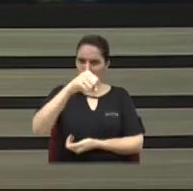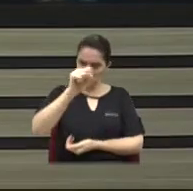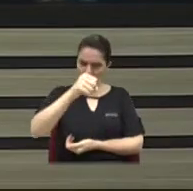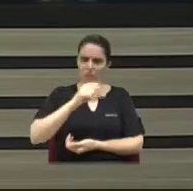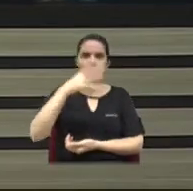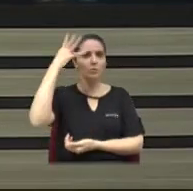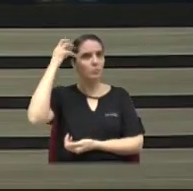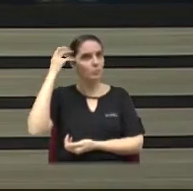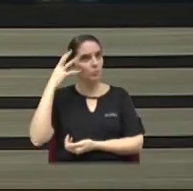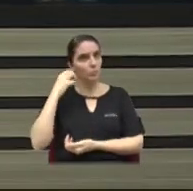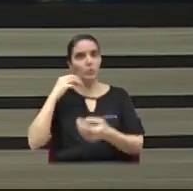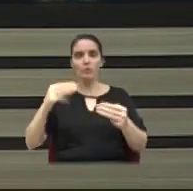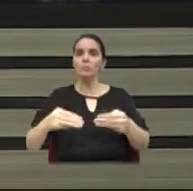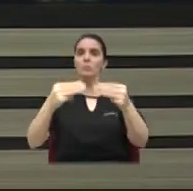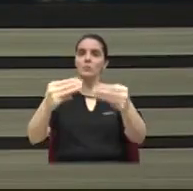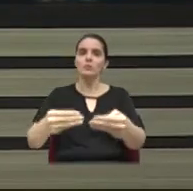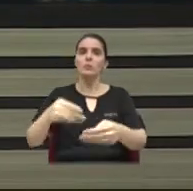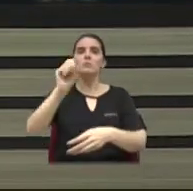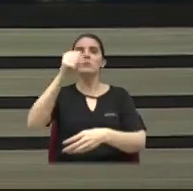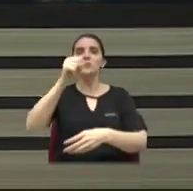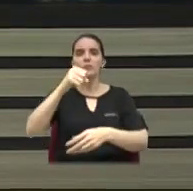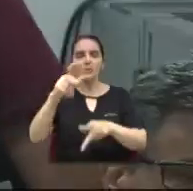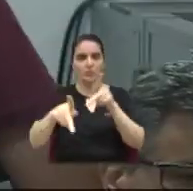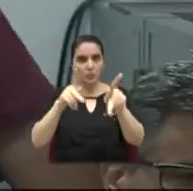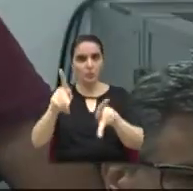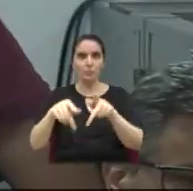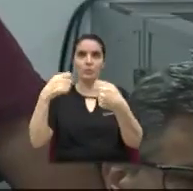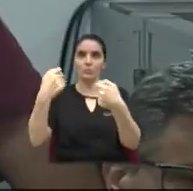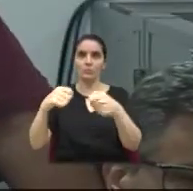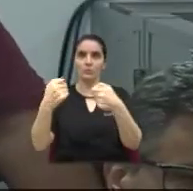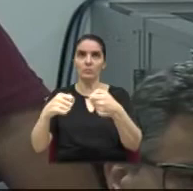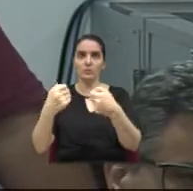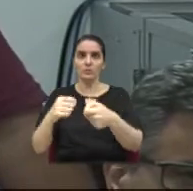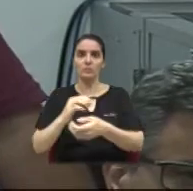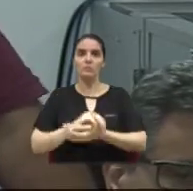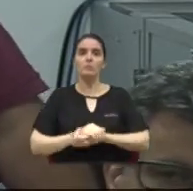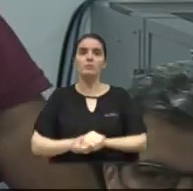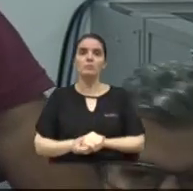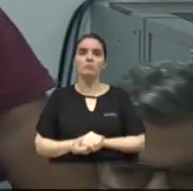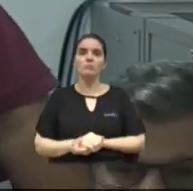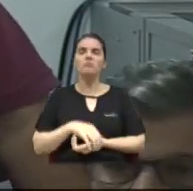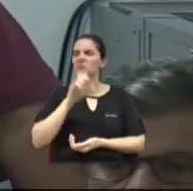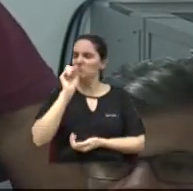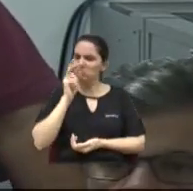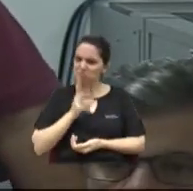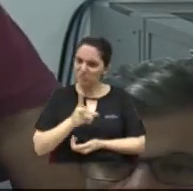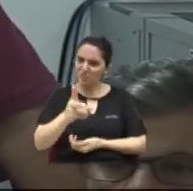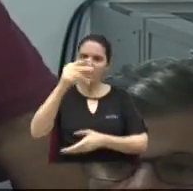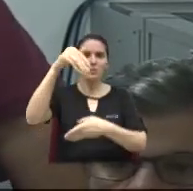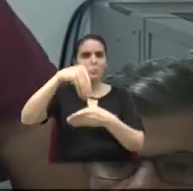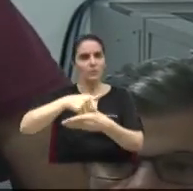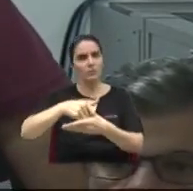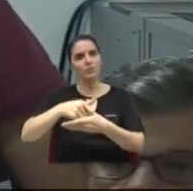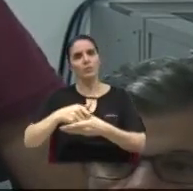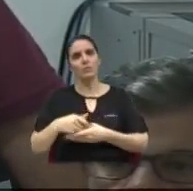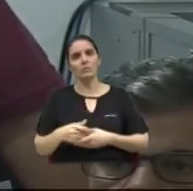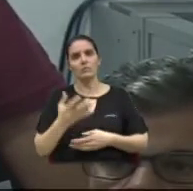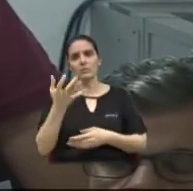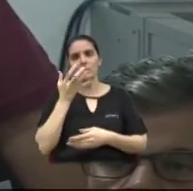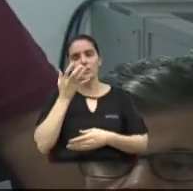na sua moção. Sim para a população que precisa. E esse sempre vai ser o meu voto, em favor da